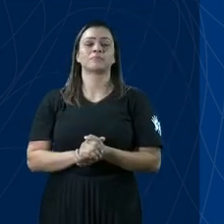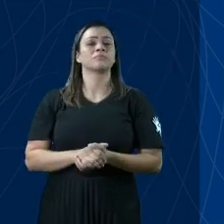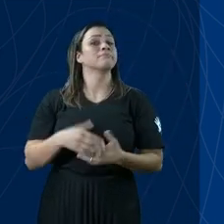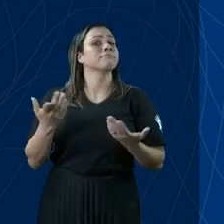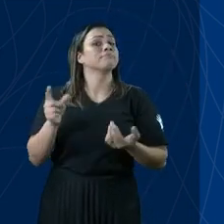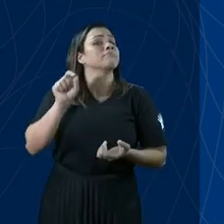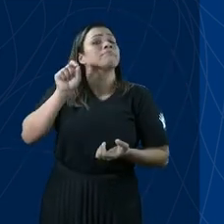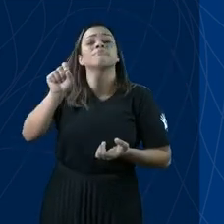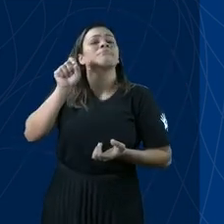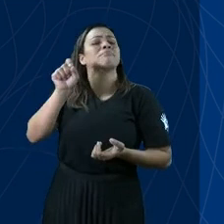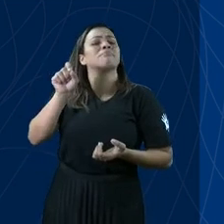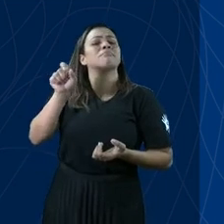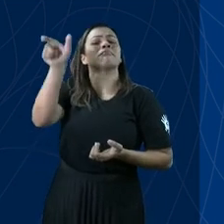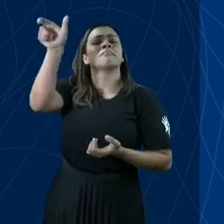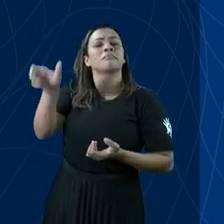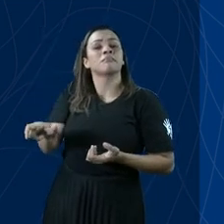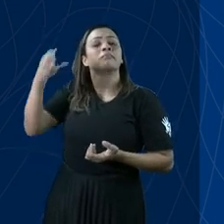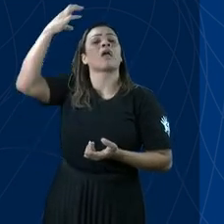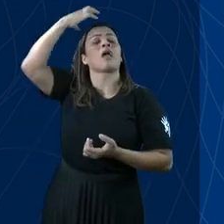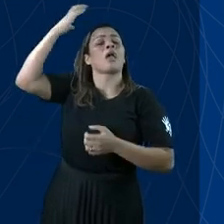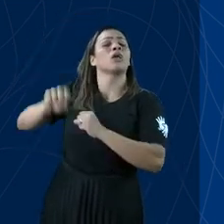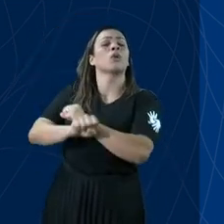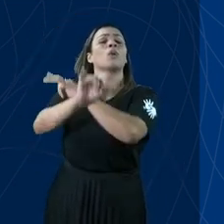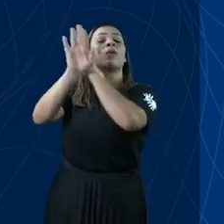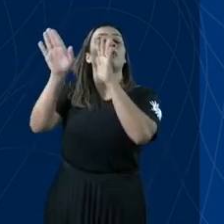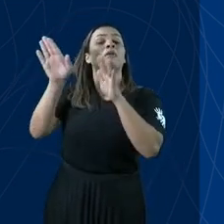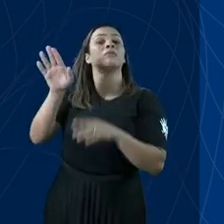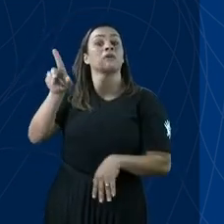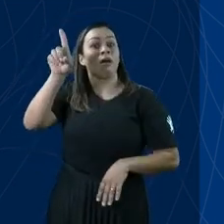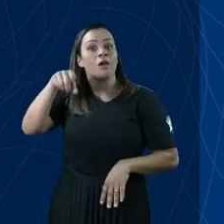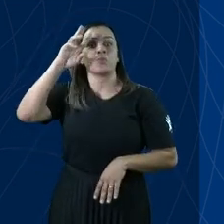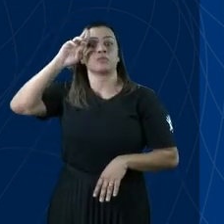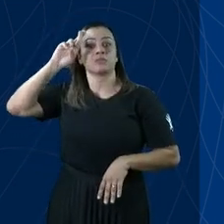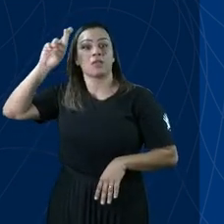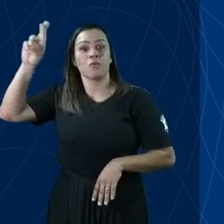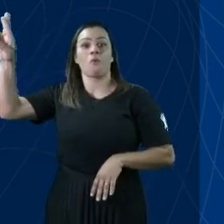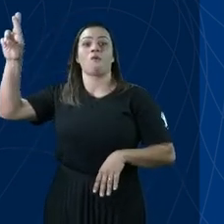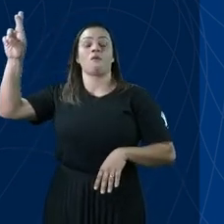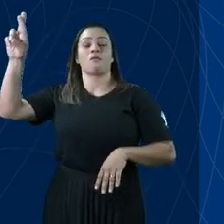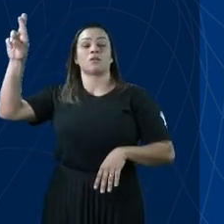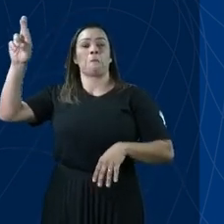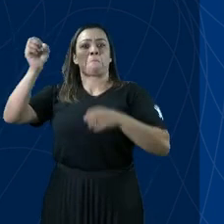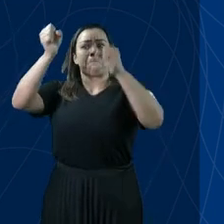Quem é este Rei da Glória? O Senhor dos